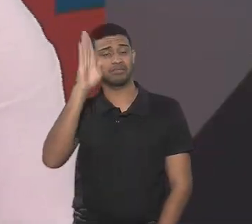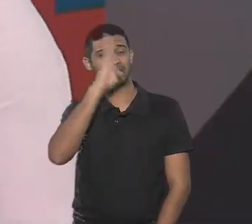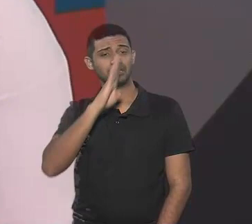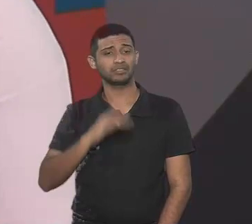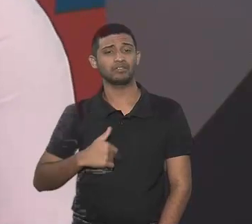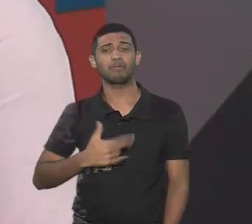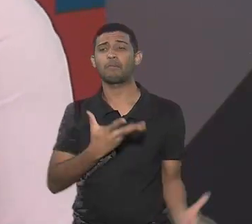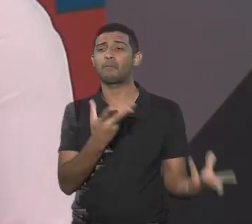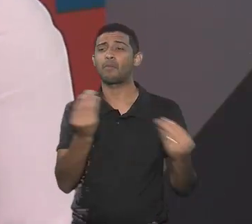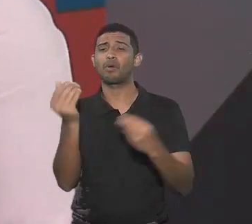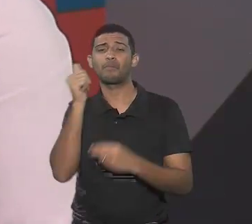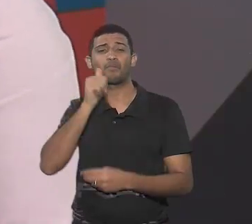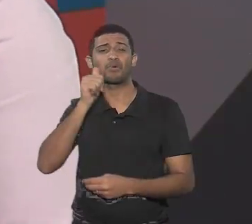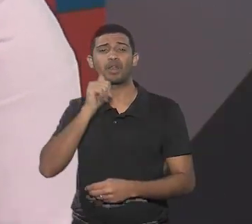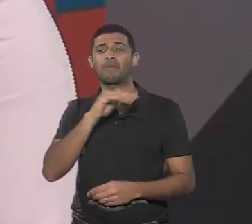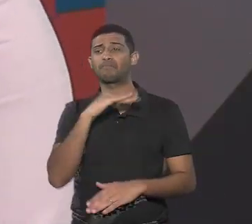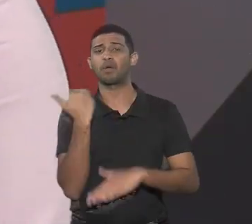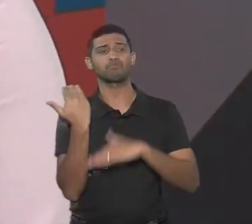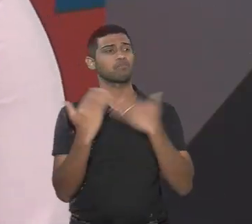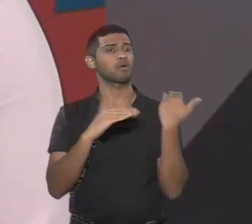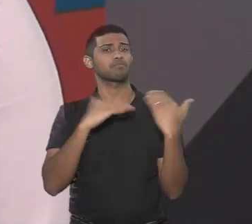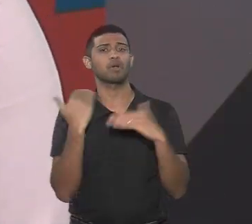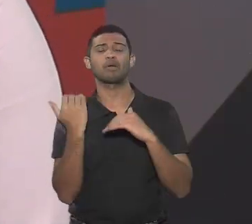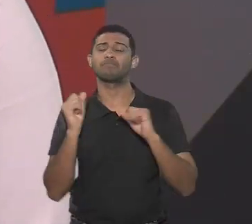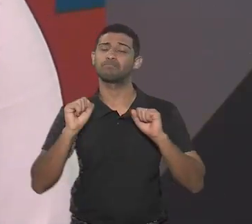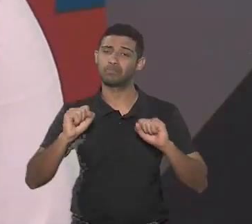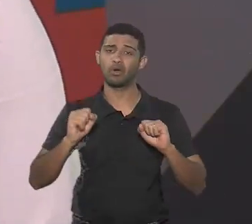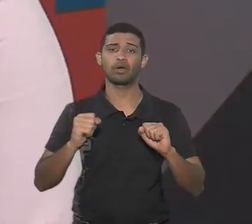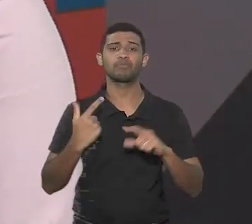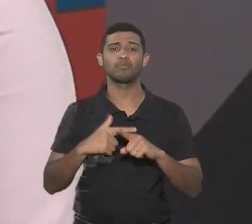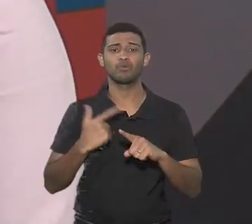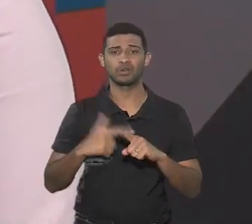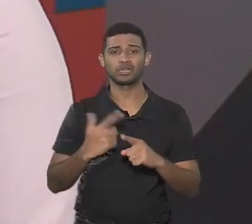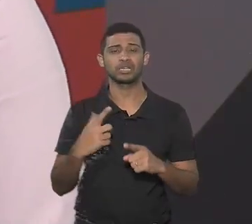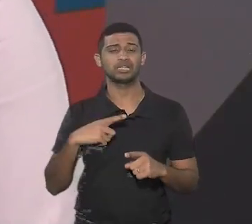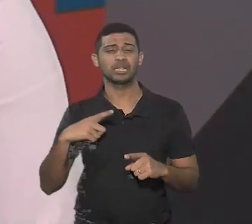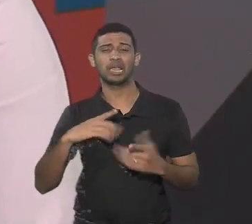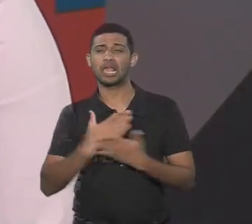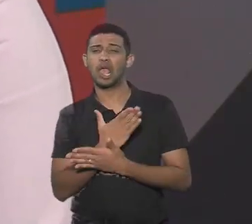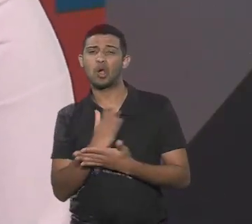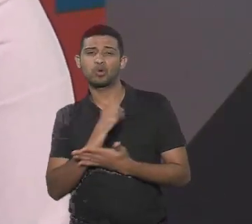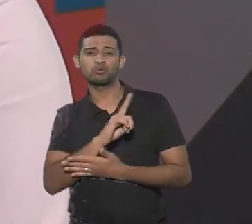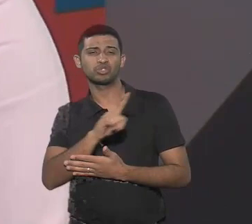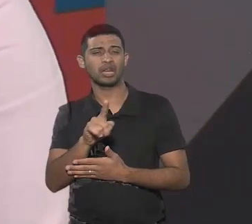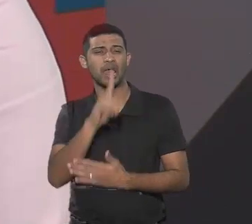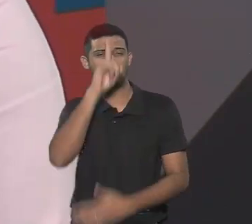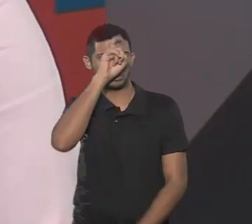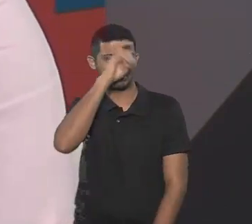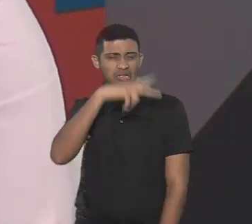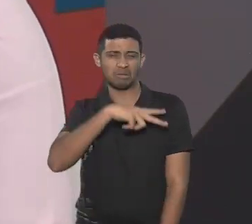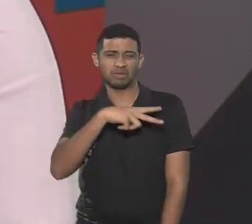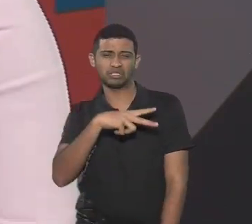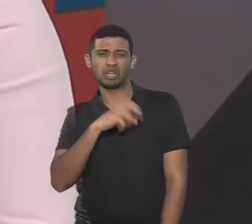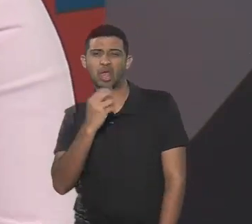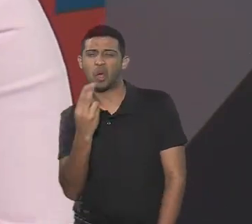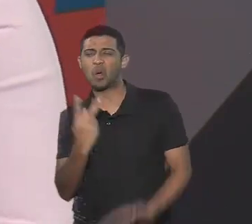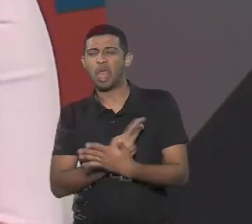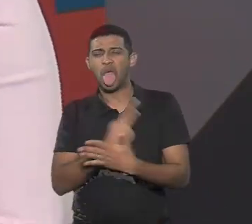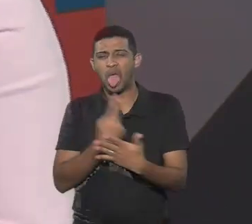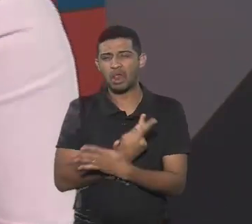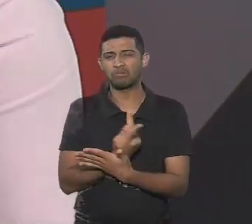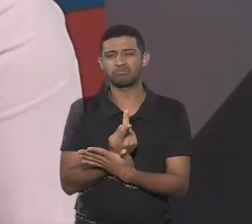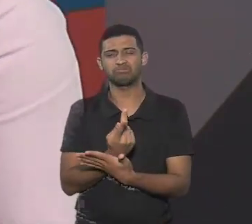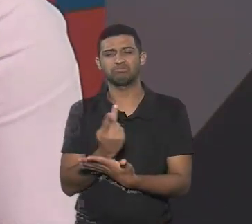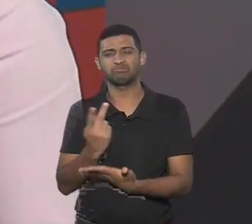todo. Muitas mulheres acabam vindo até a óbito, fazendo aborto em clínicas clandestinas, tem